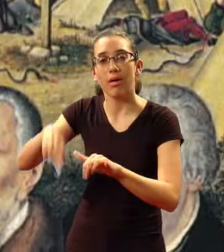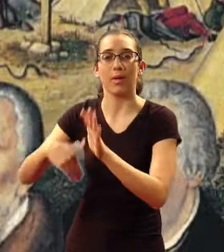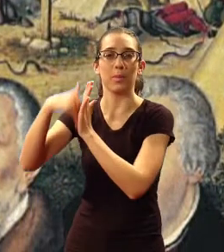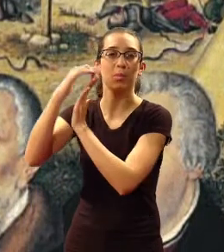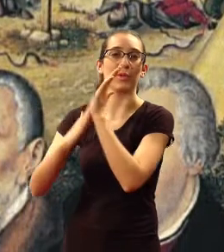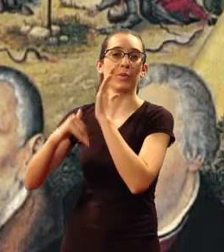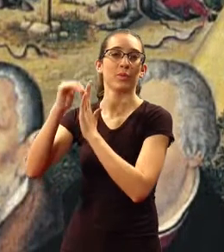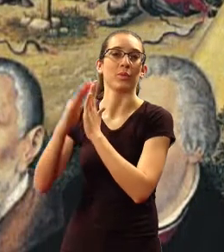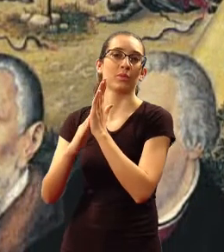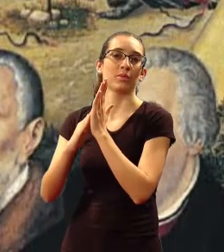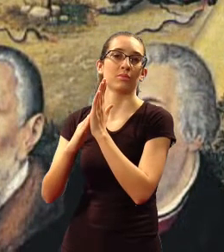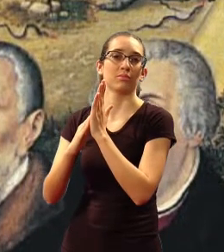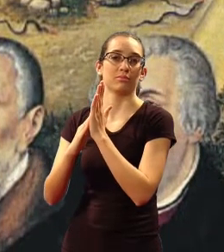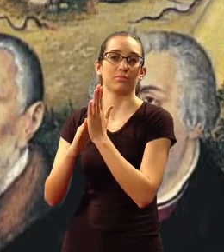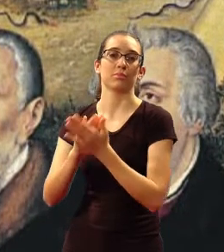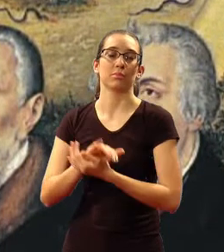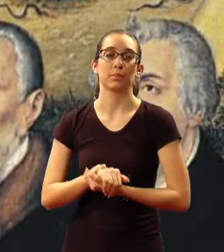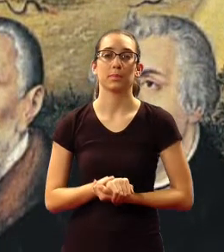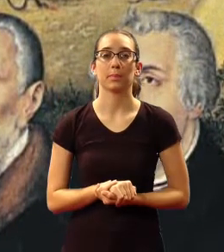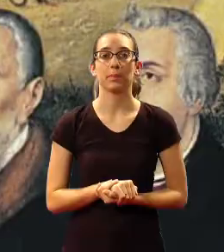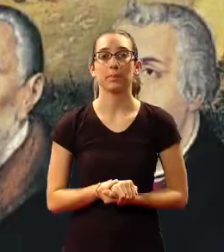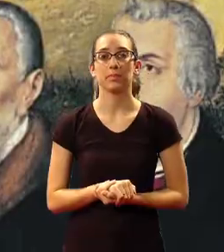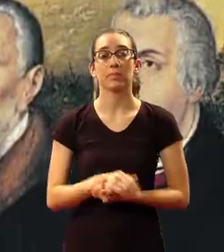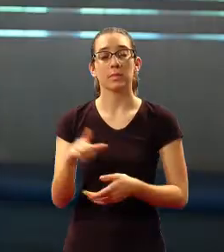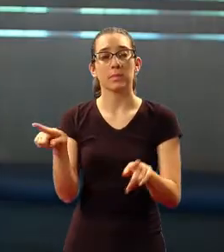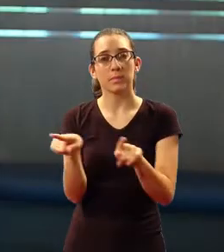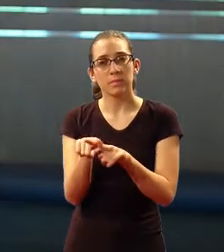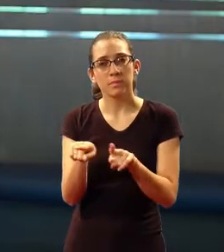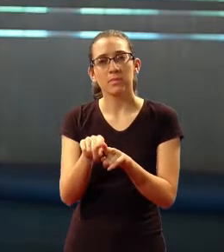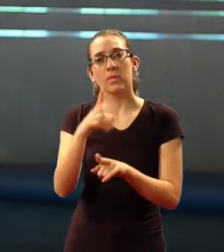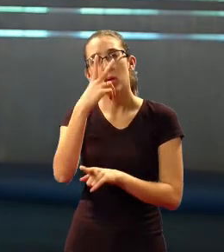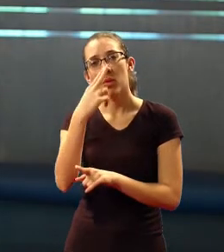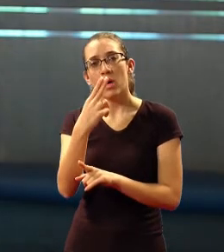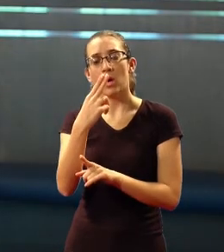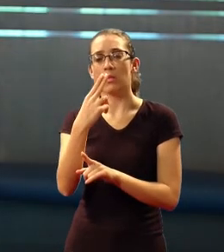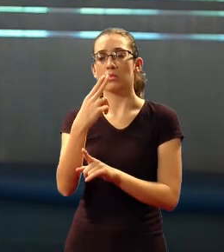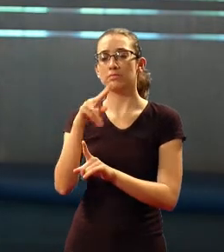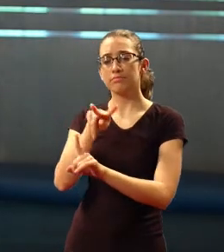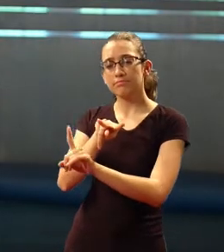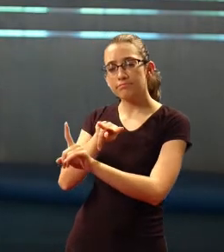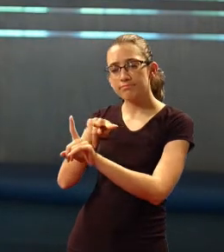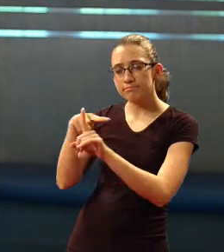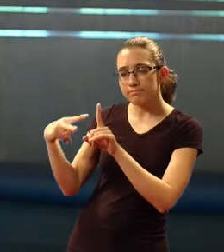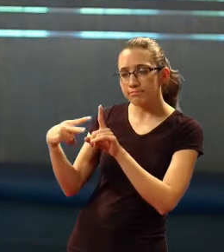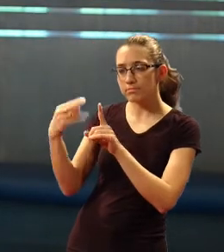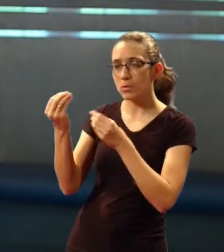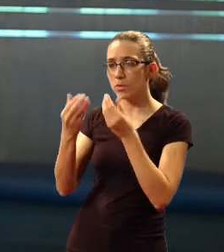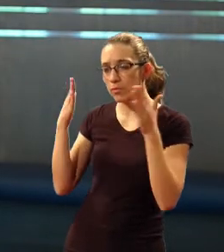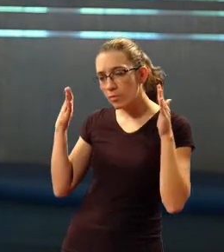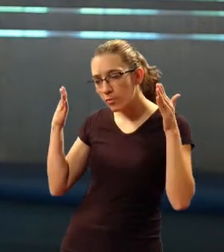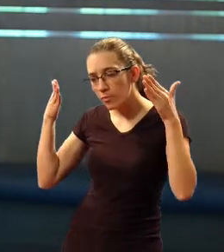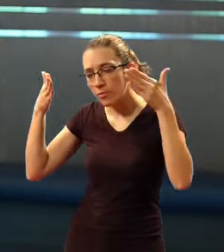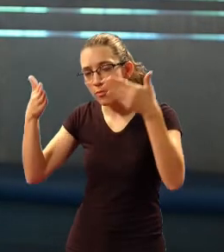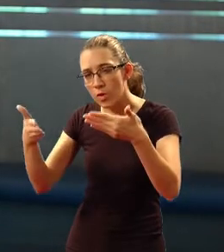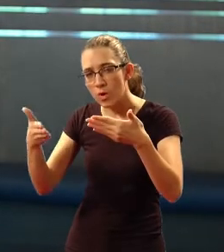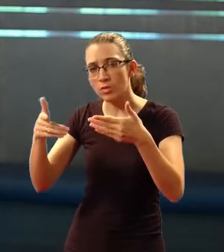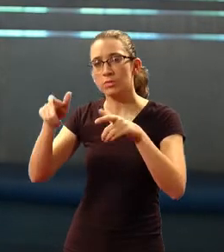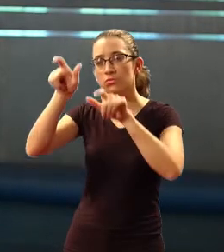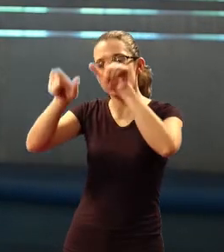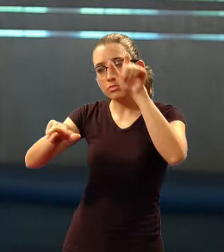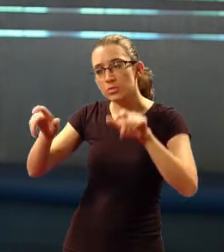redes sociais daquele momento através das suas pinturas. Olhar para as questões das